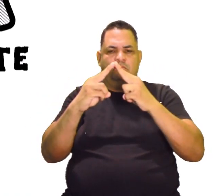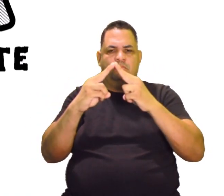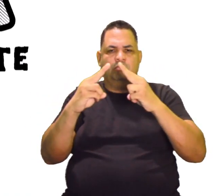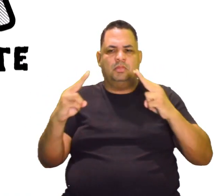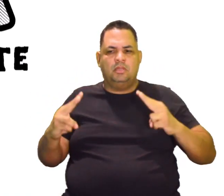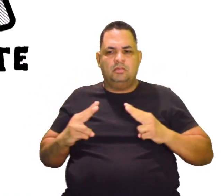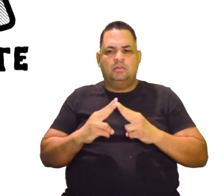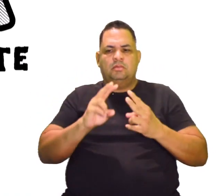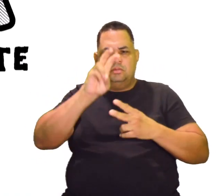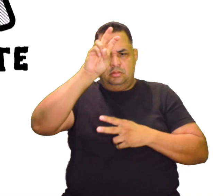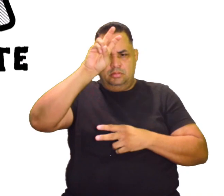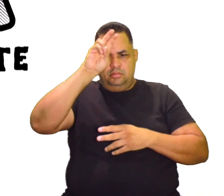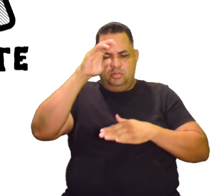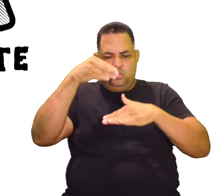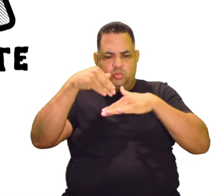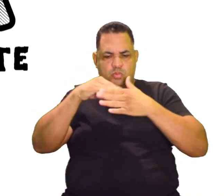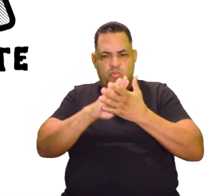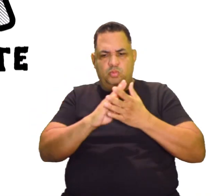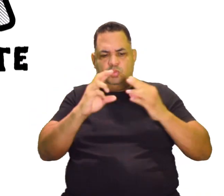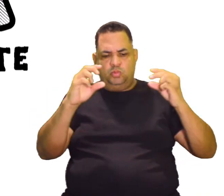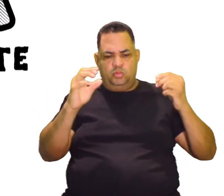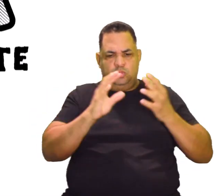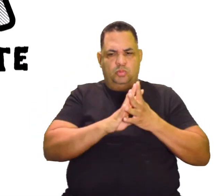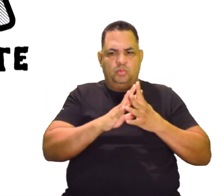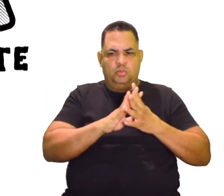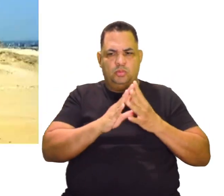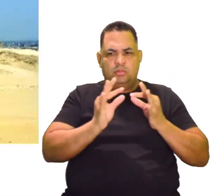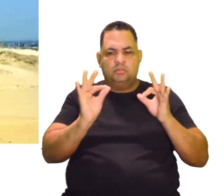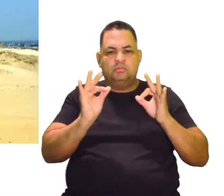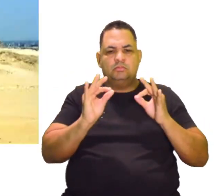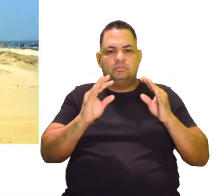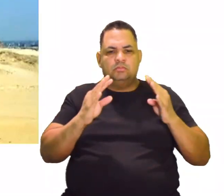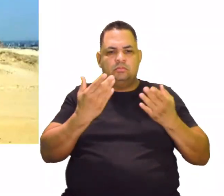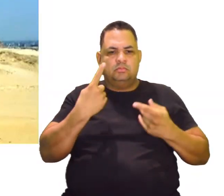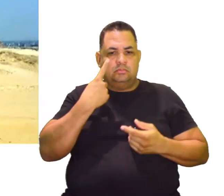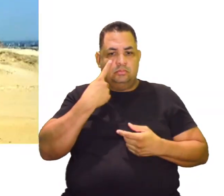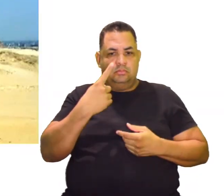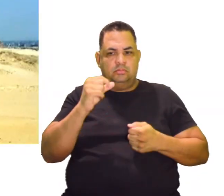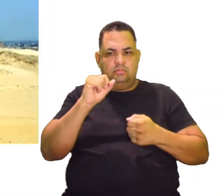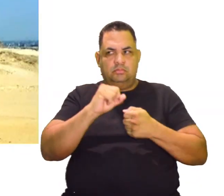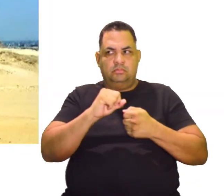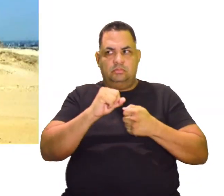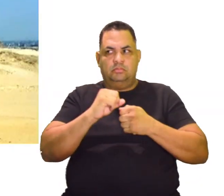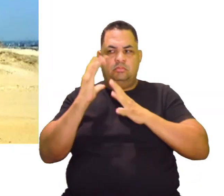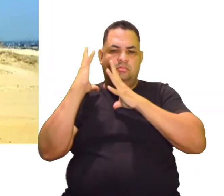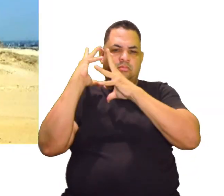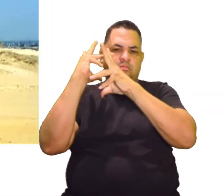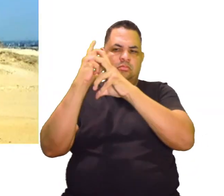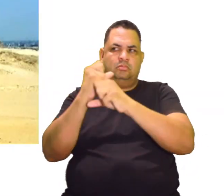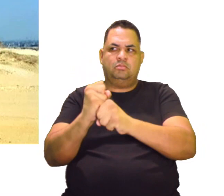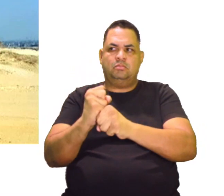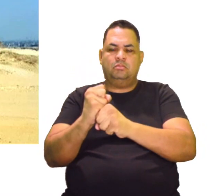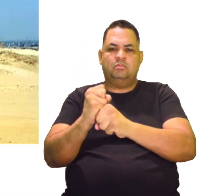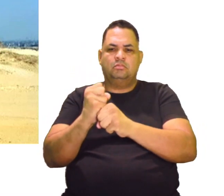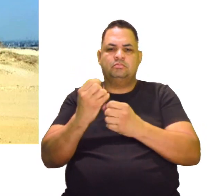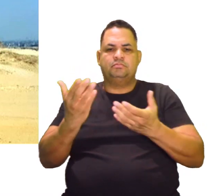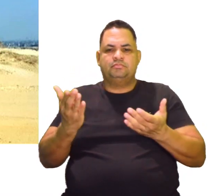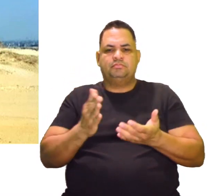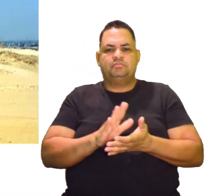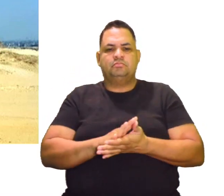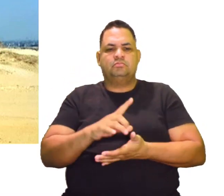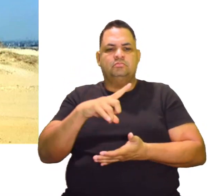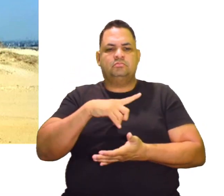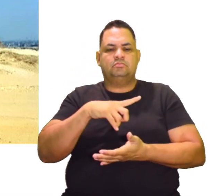foram túmulos, né? Só fazendo aqui vou fazendo uma revisão, que as pirâmides dos egípcios,